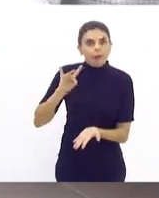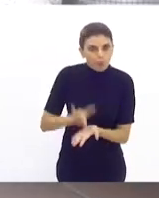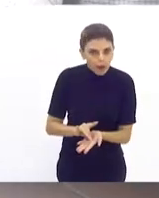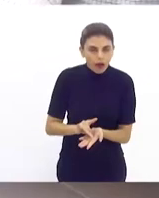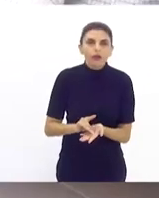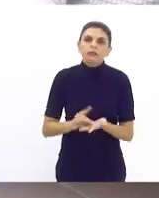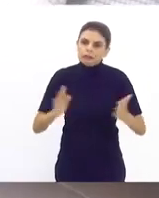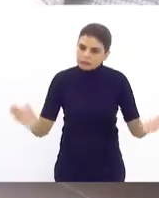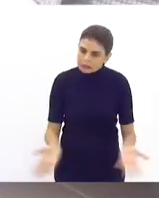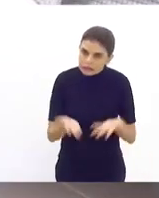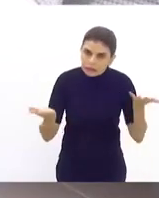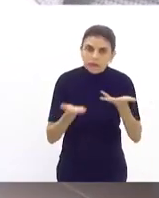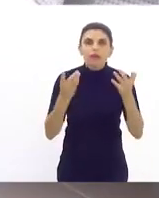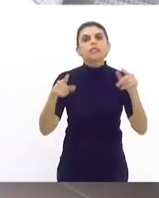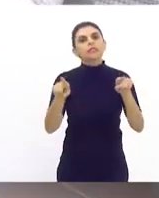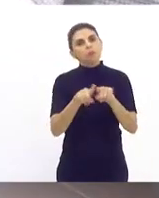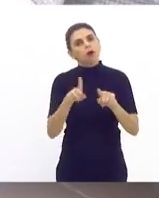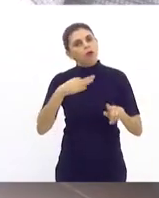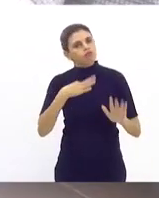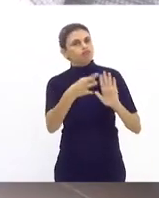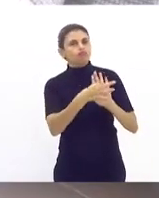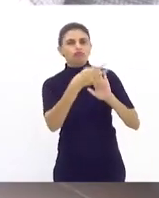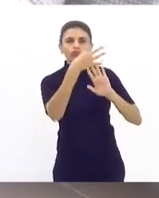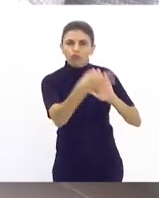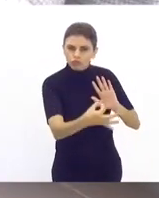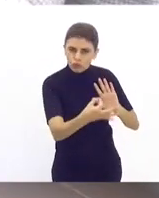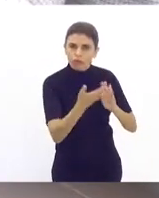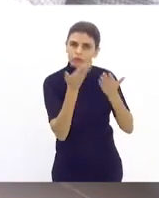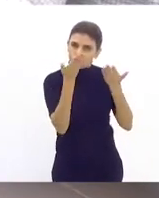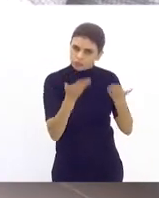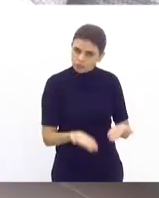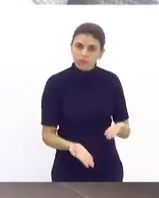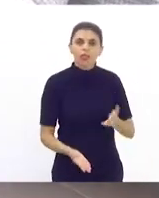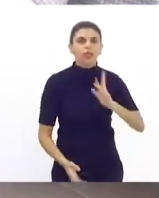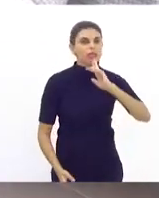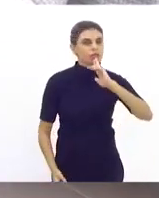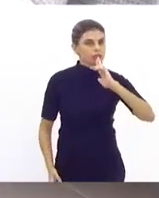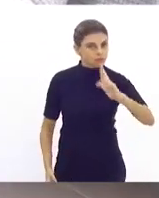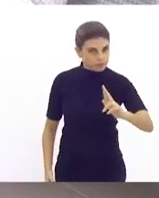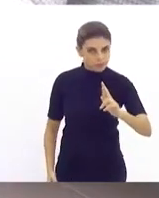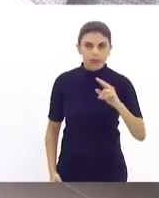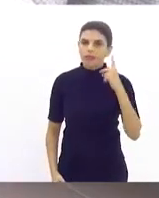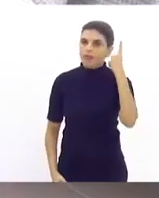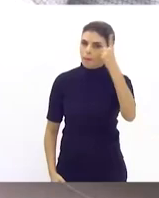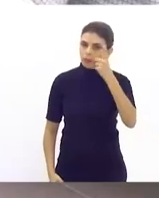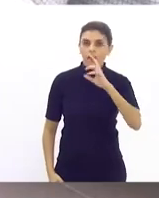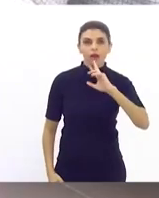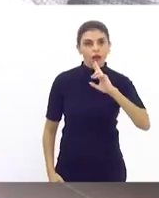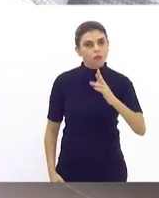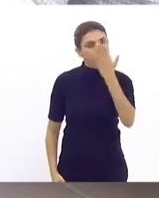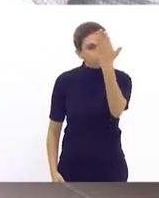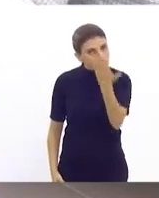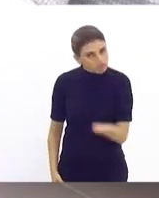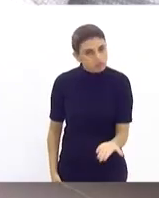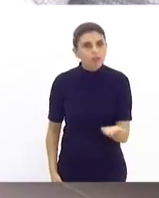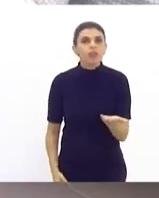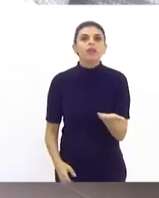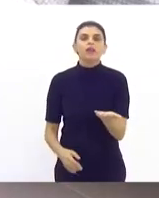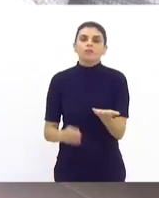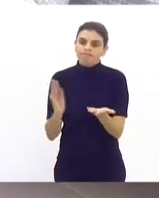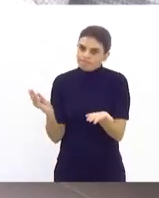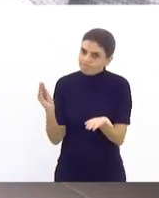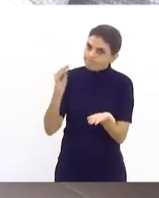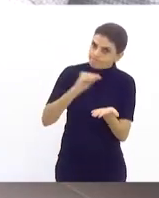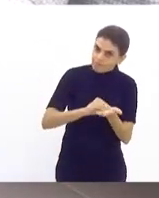damos força. Mas então também sugeriria, deputado Amorim, que Vossa Excelência, nesse parecer